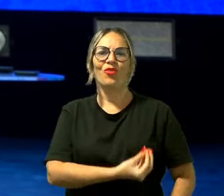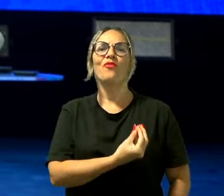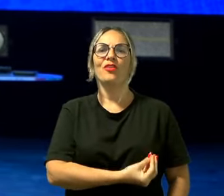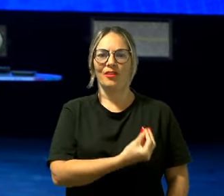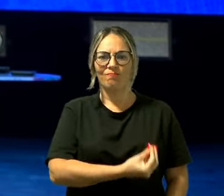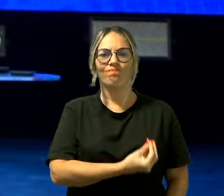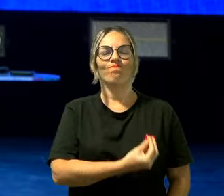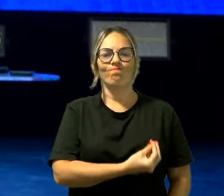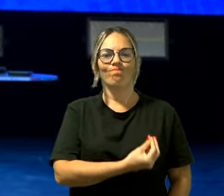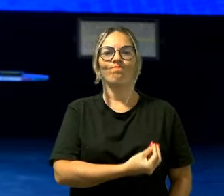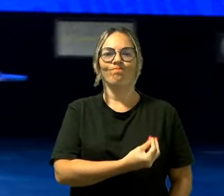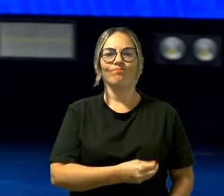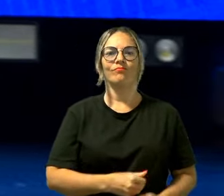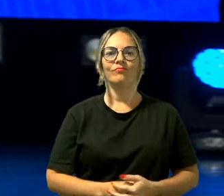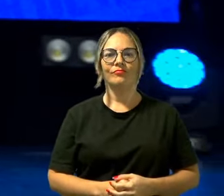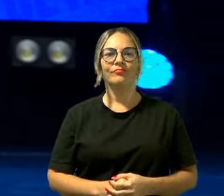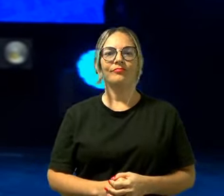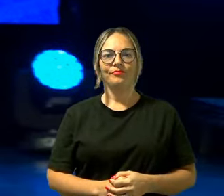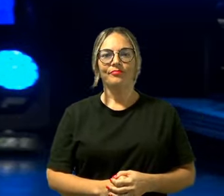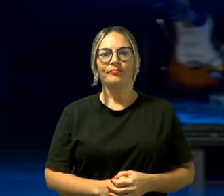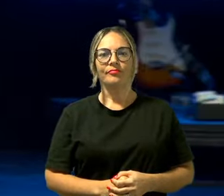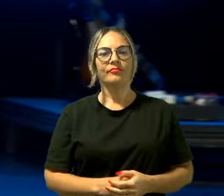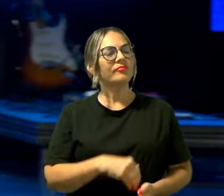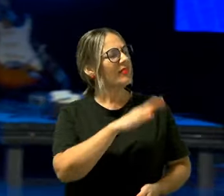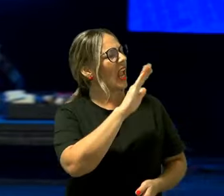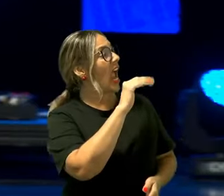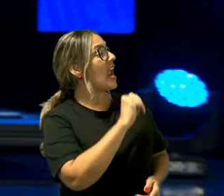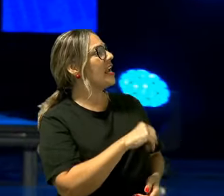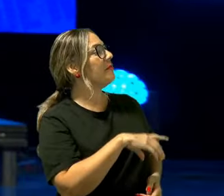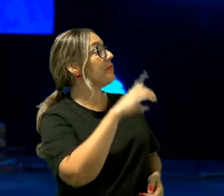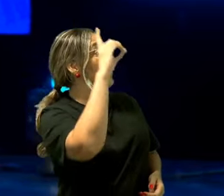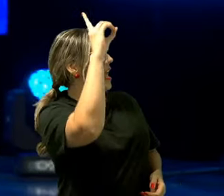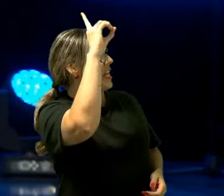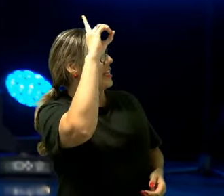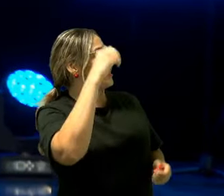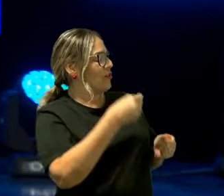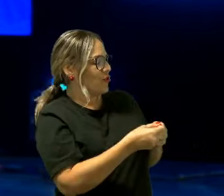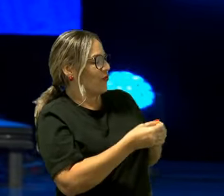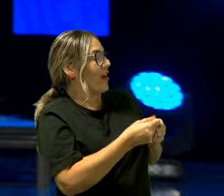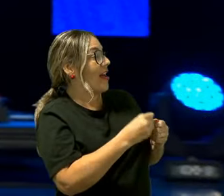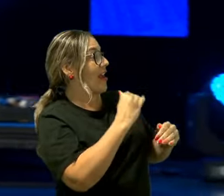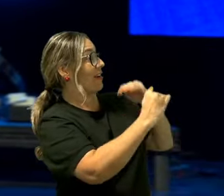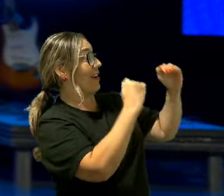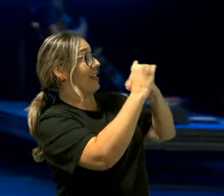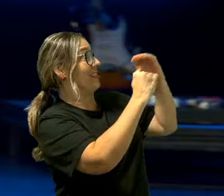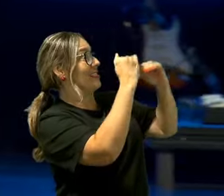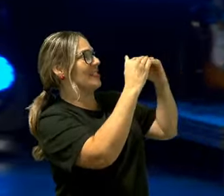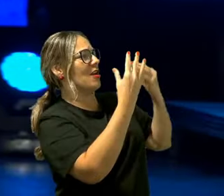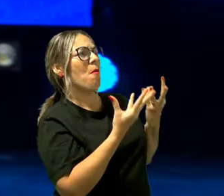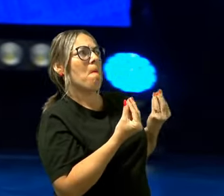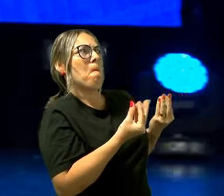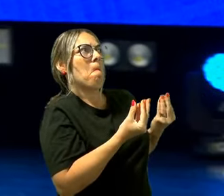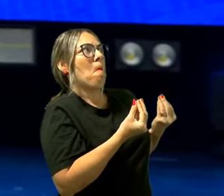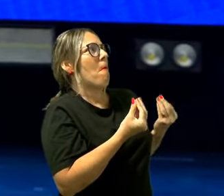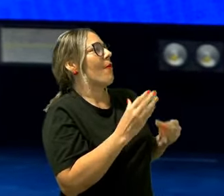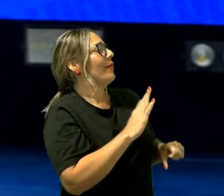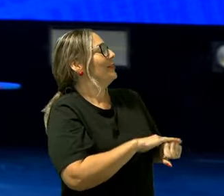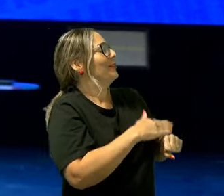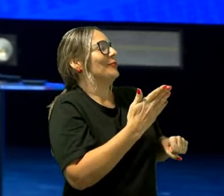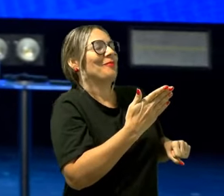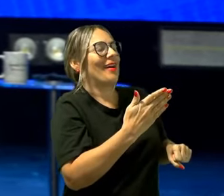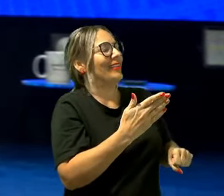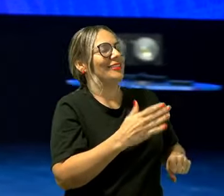Me ajuda a pregar, bate na mão de cinco pessoas aí e fala para ela: Deus te fará crescer além. Deus te fará crescer além. Deus te fará crescer